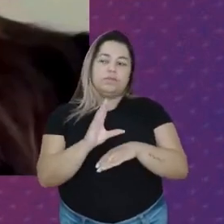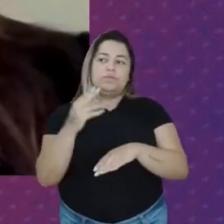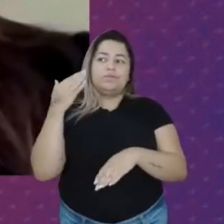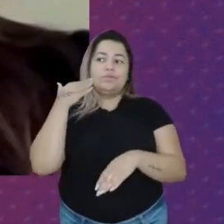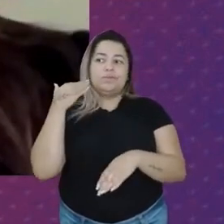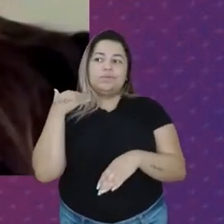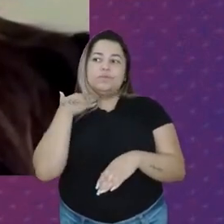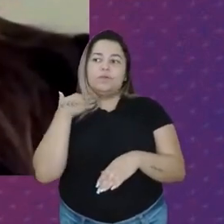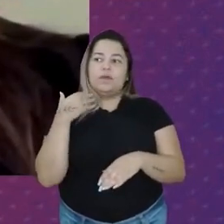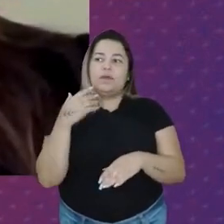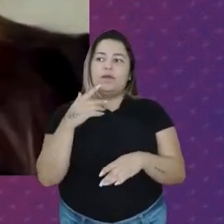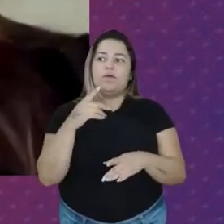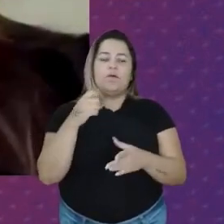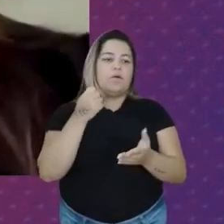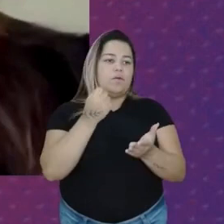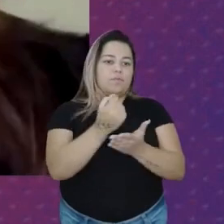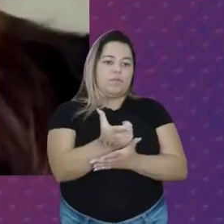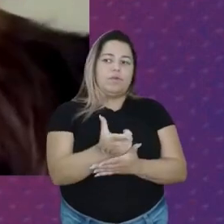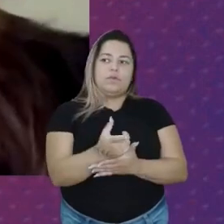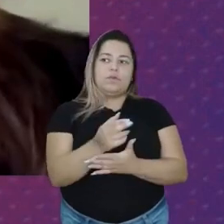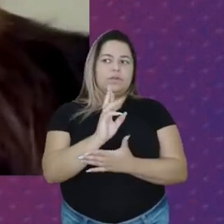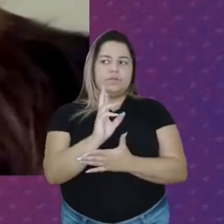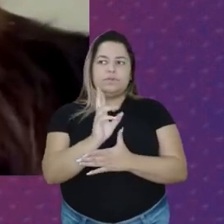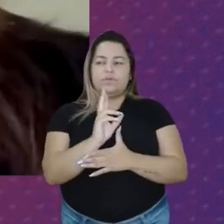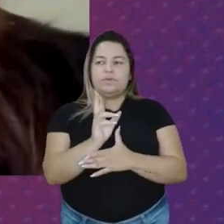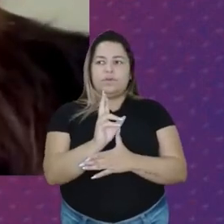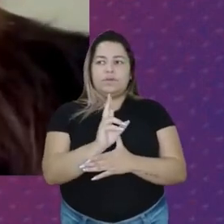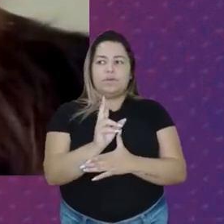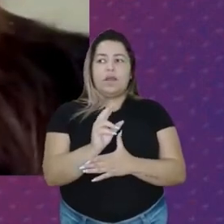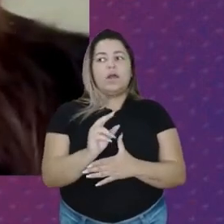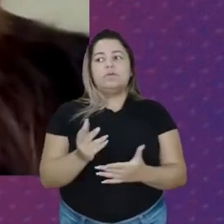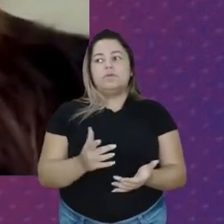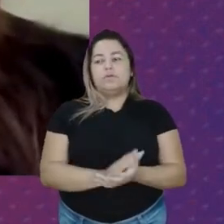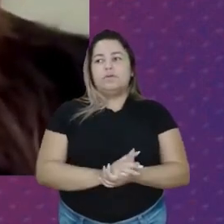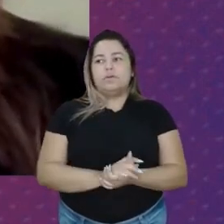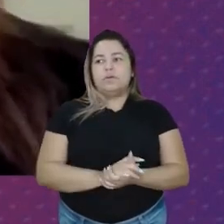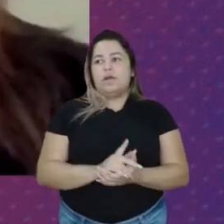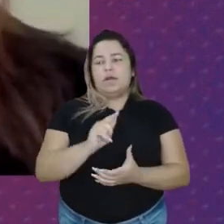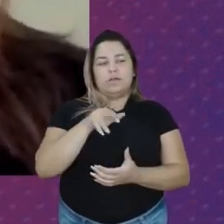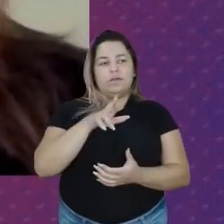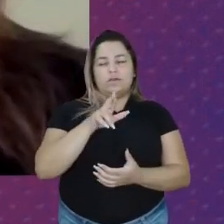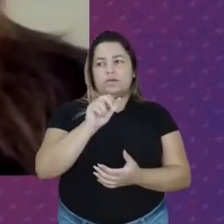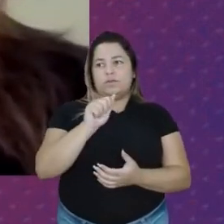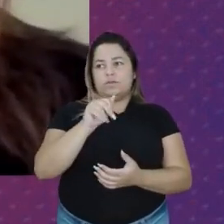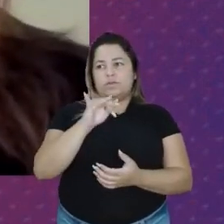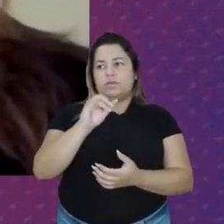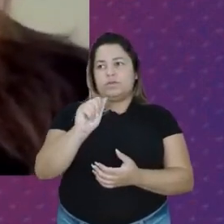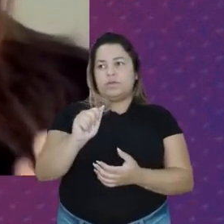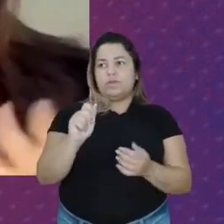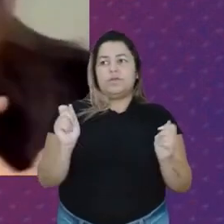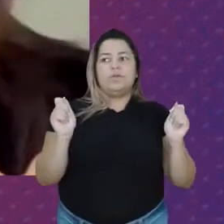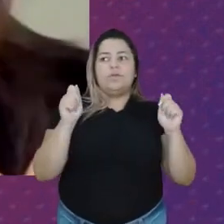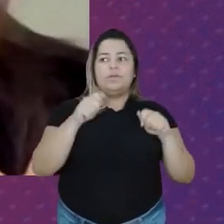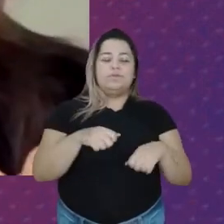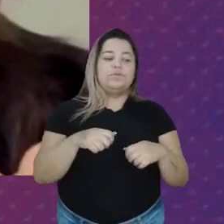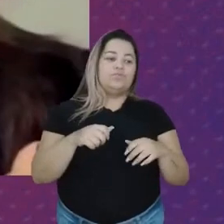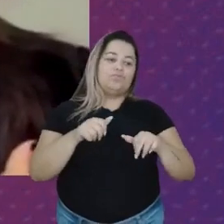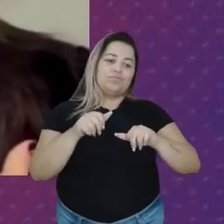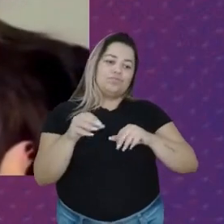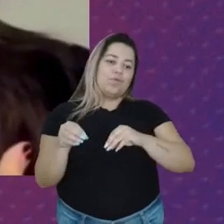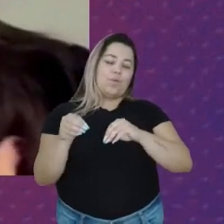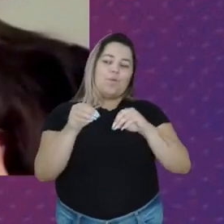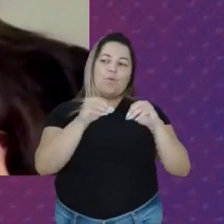na gráfica e pagar direto em dinheiro em espécie a gráfica, não. Você precisa transferir o dinheiro da